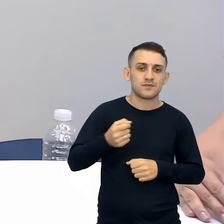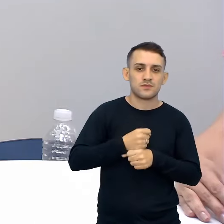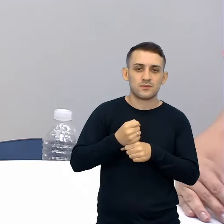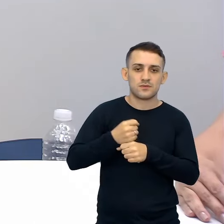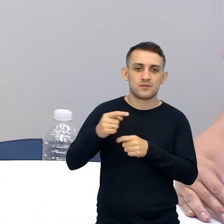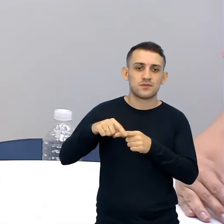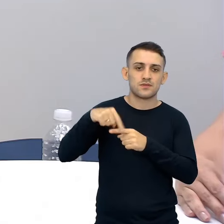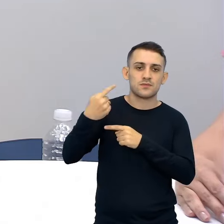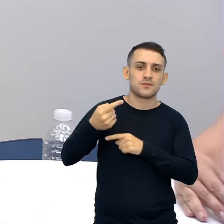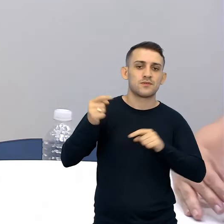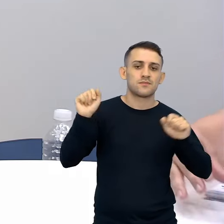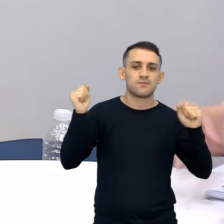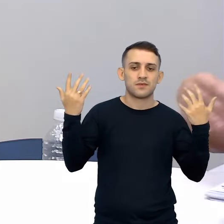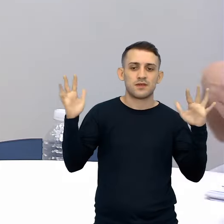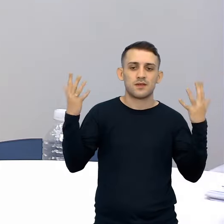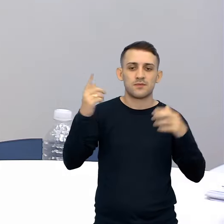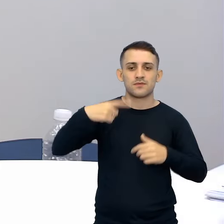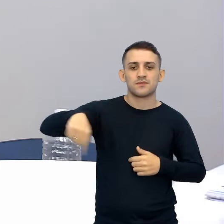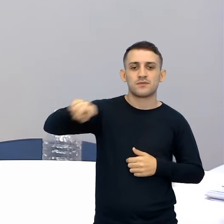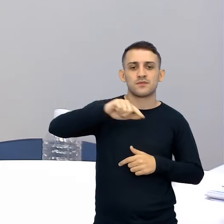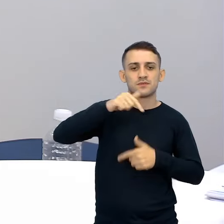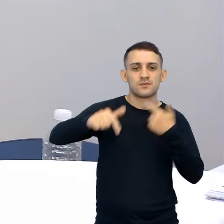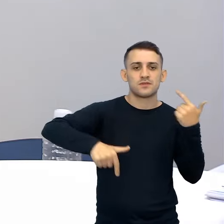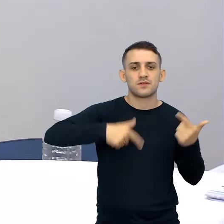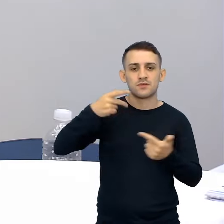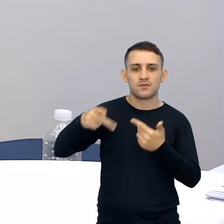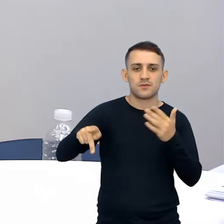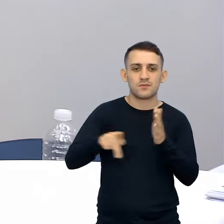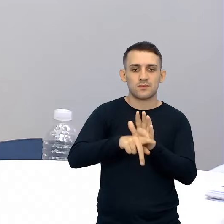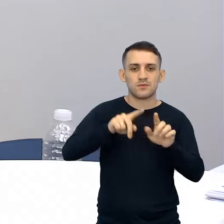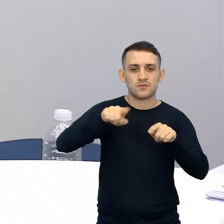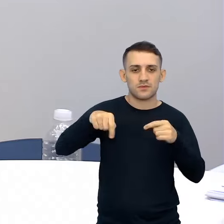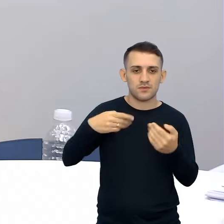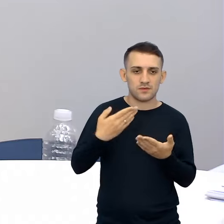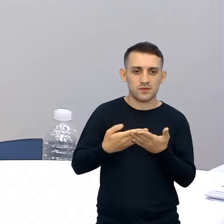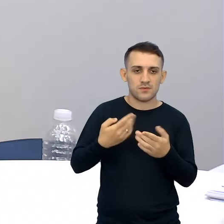ano. Parabéns pelo trabalho de vocês aí na sala este ano, que eu